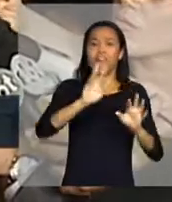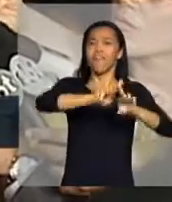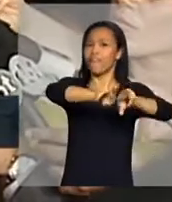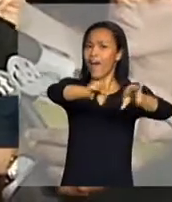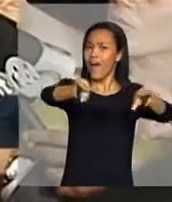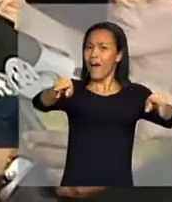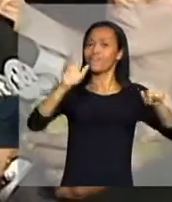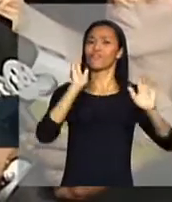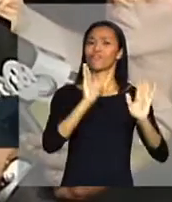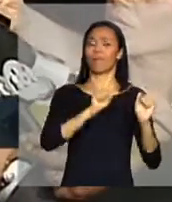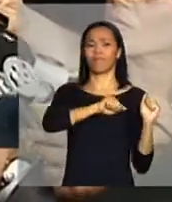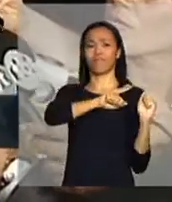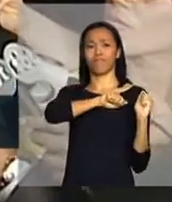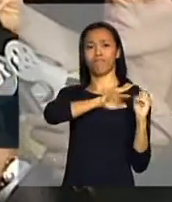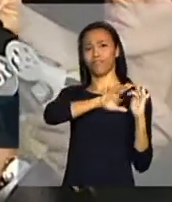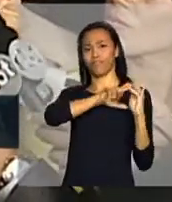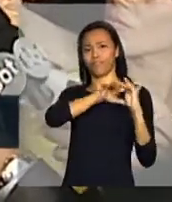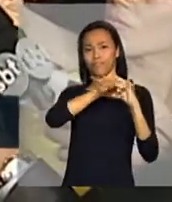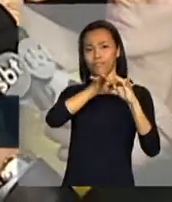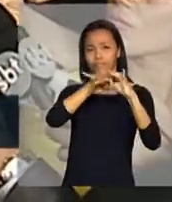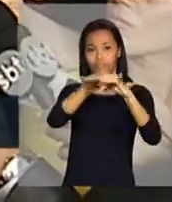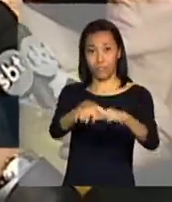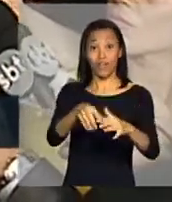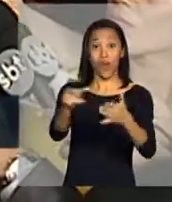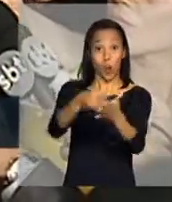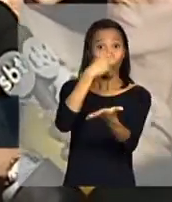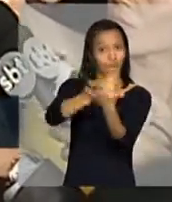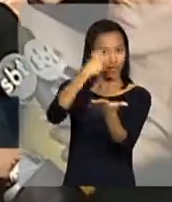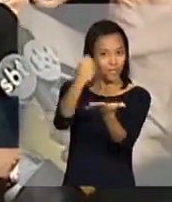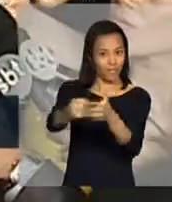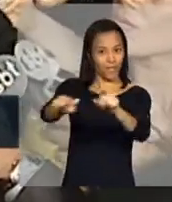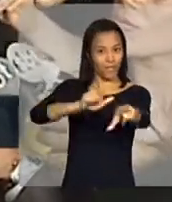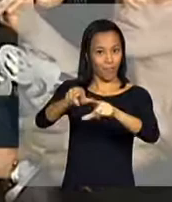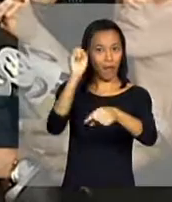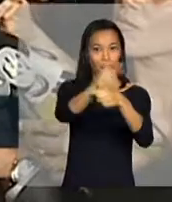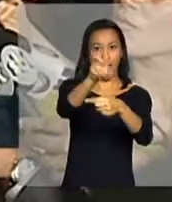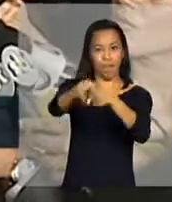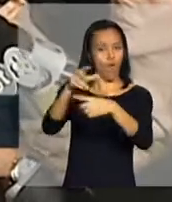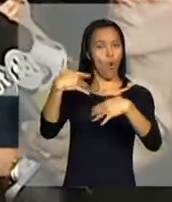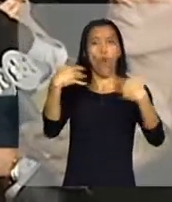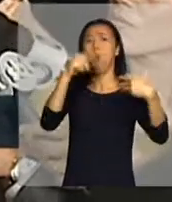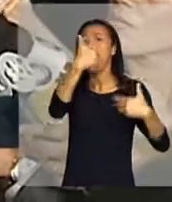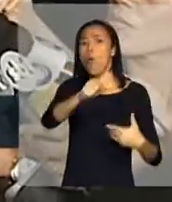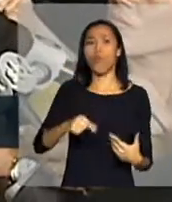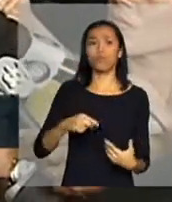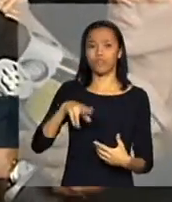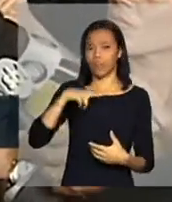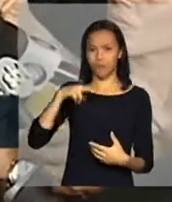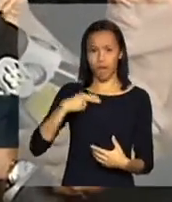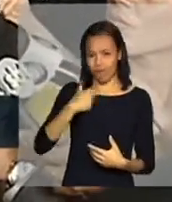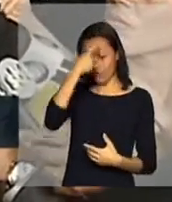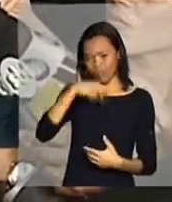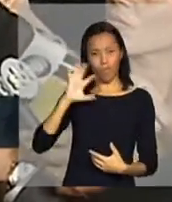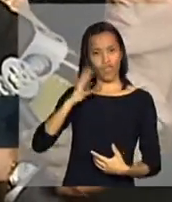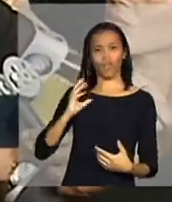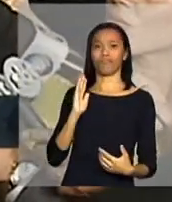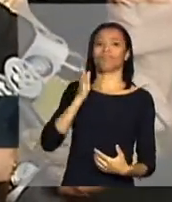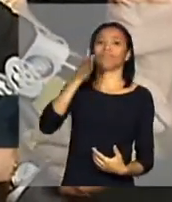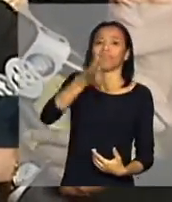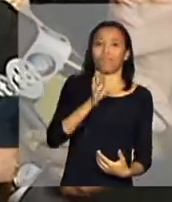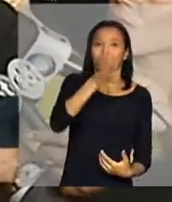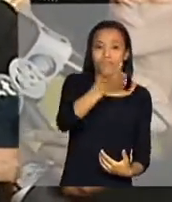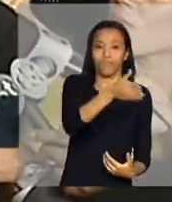já estão indo para essas contratações. Outros estão indo por sua conta própria. E o Brasil, a partir de agora, vai